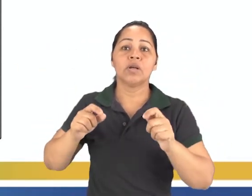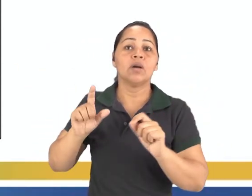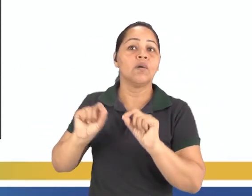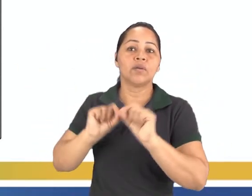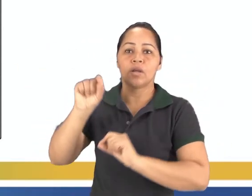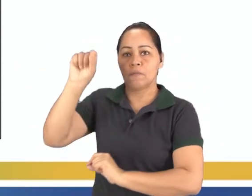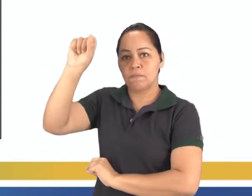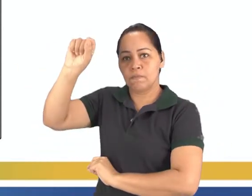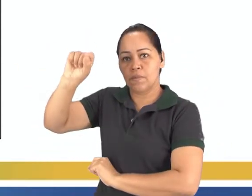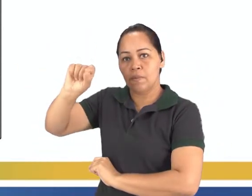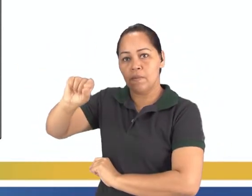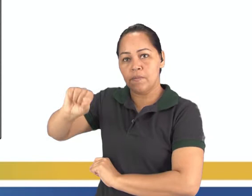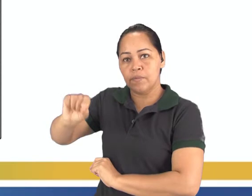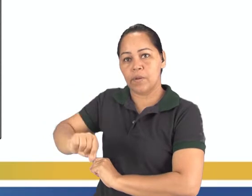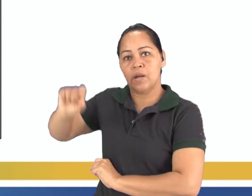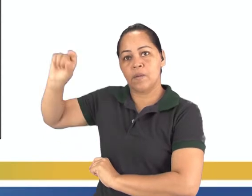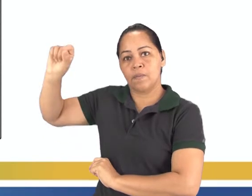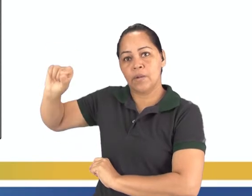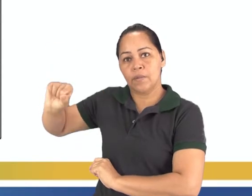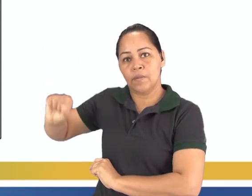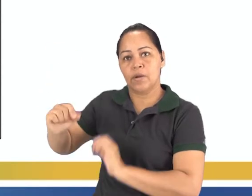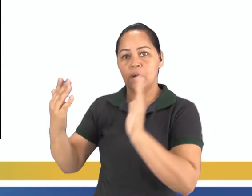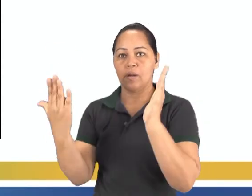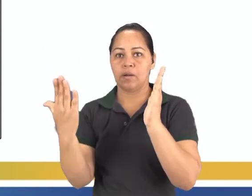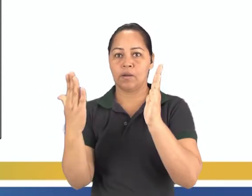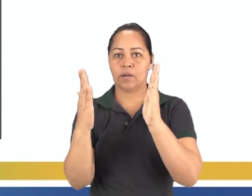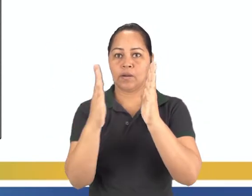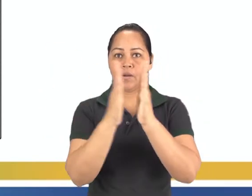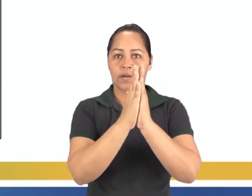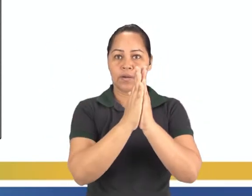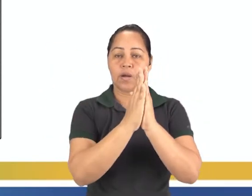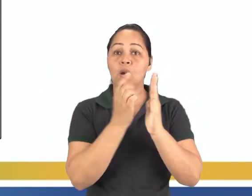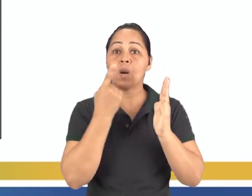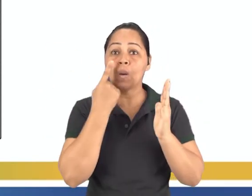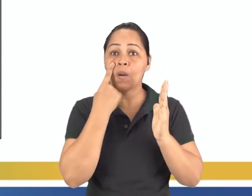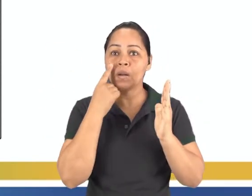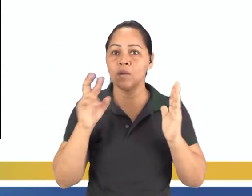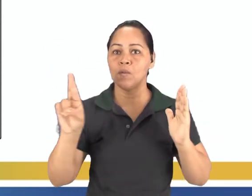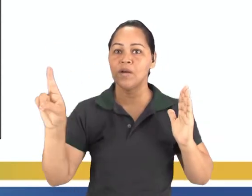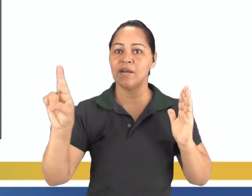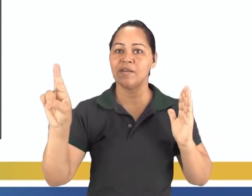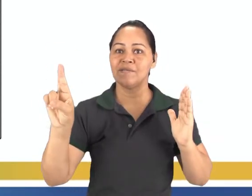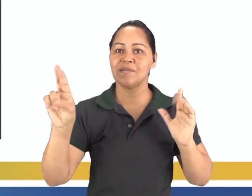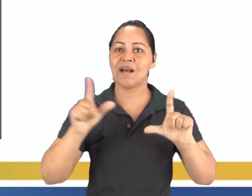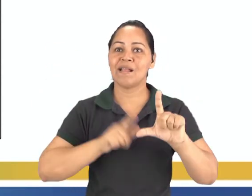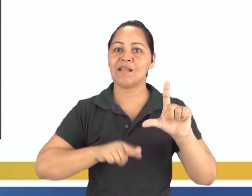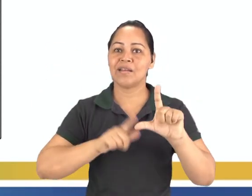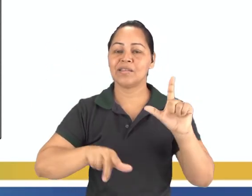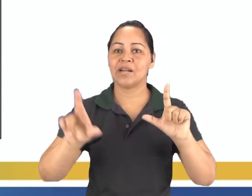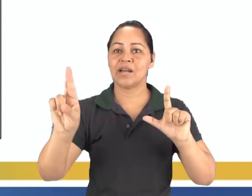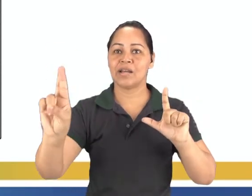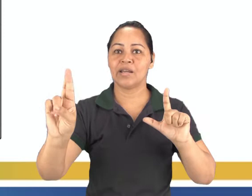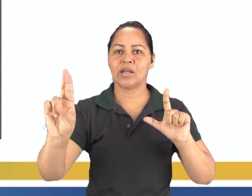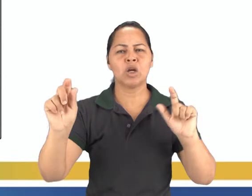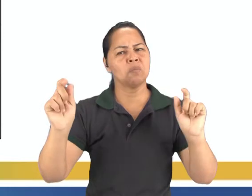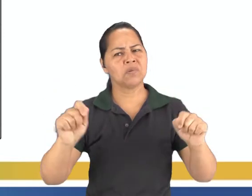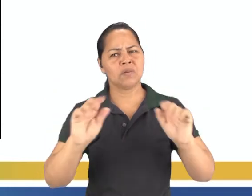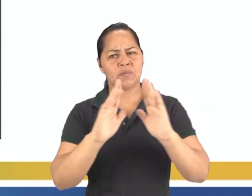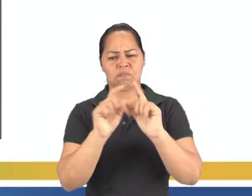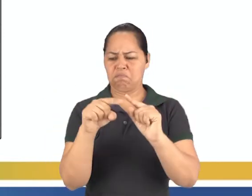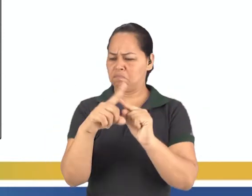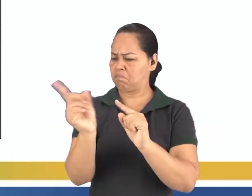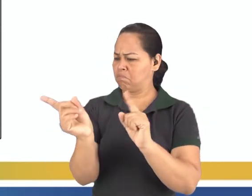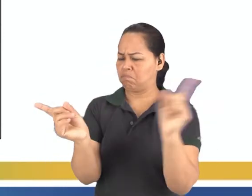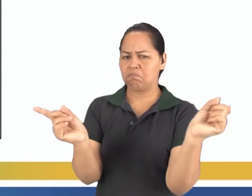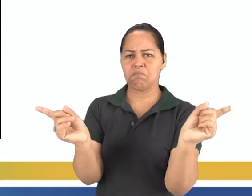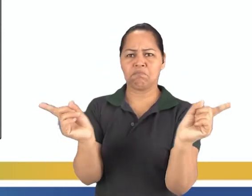de reflexão. Perceberam aí a letra R, como ela acontece? É como se fosse ao contrário, né? Como